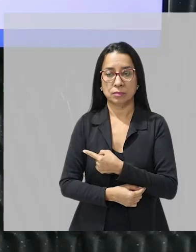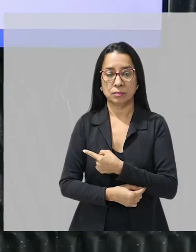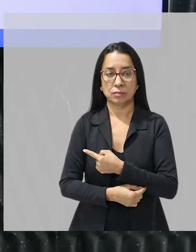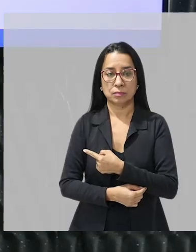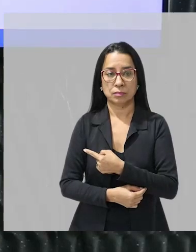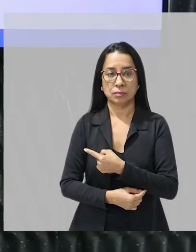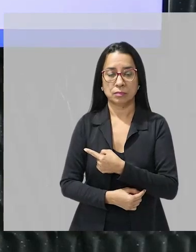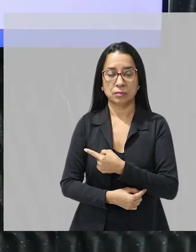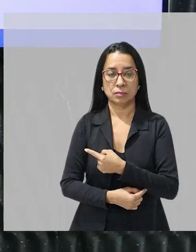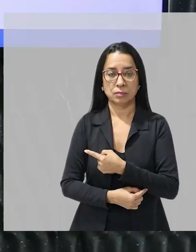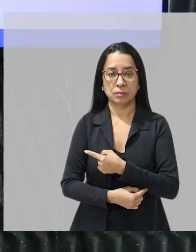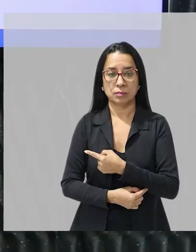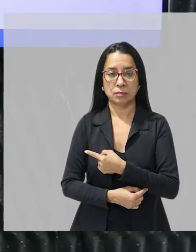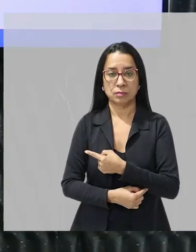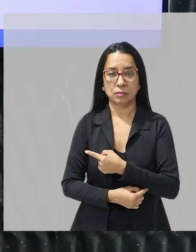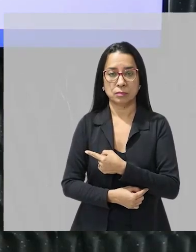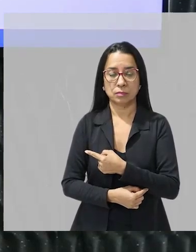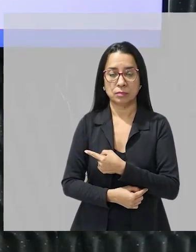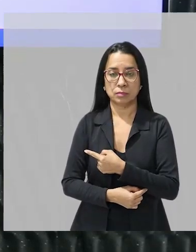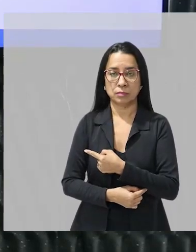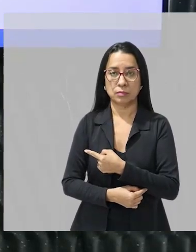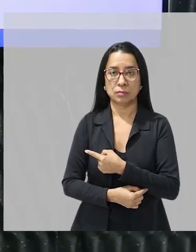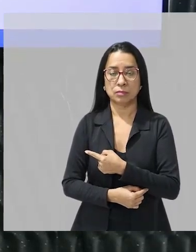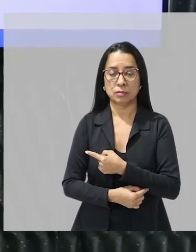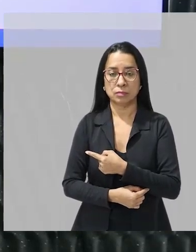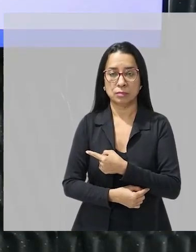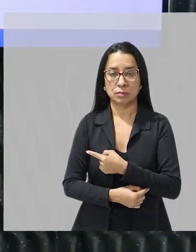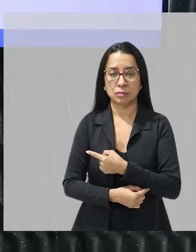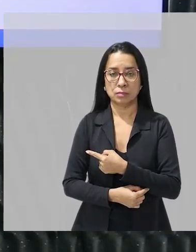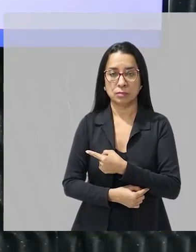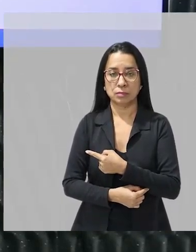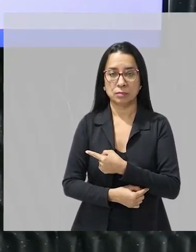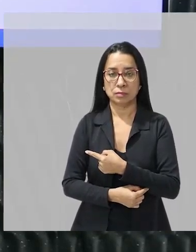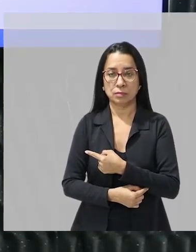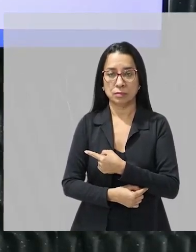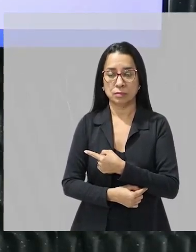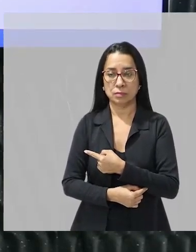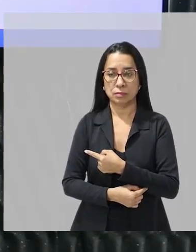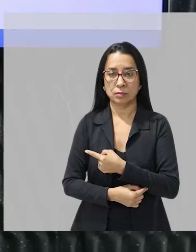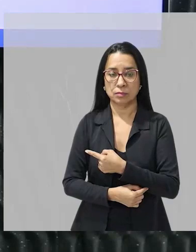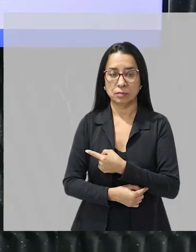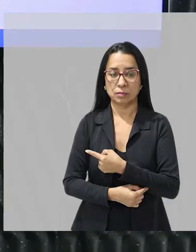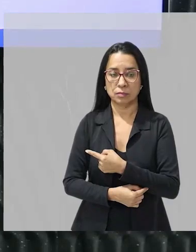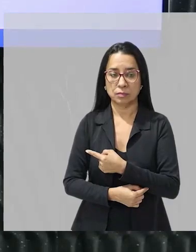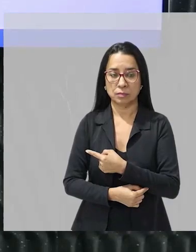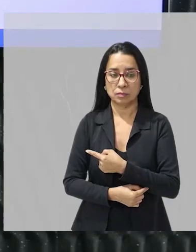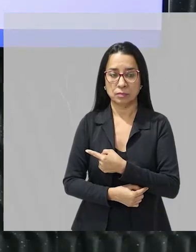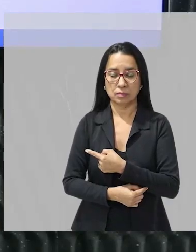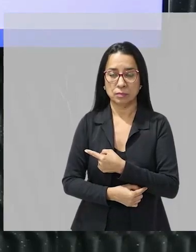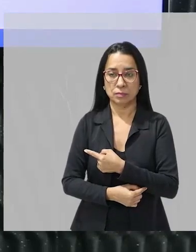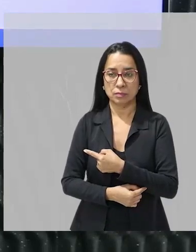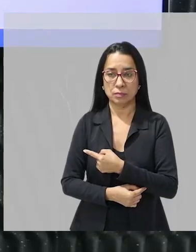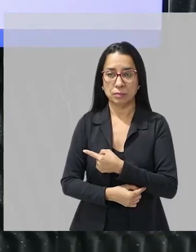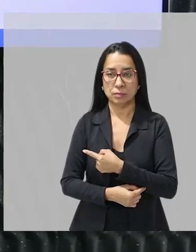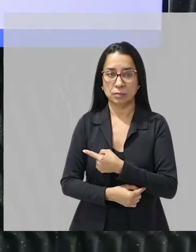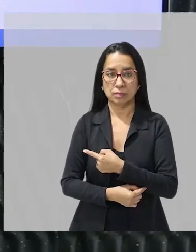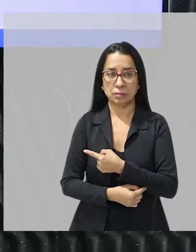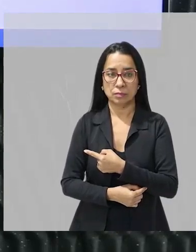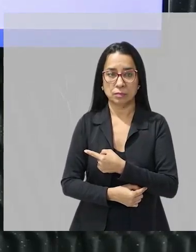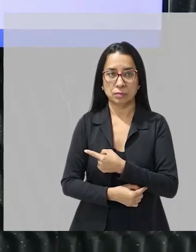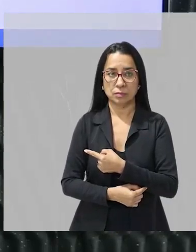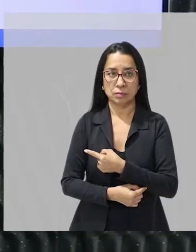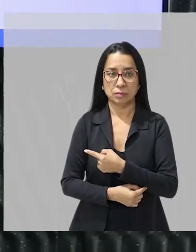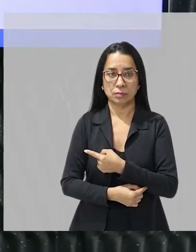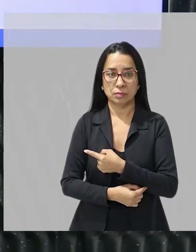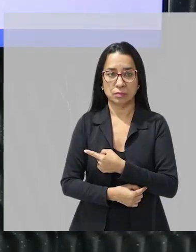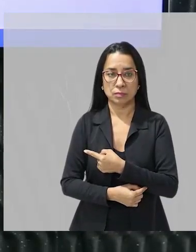de cabeça, tontura, falta de ar, etc. Ao praticarem atividade física em